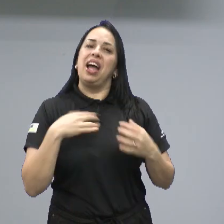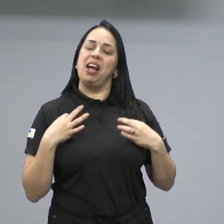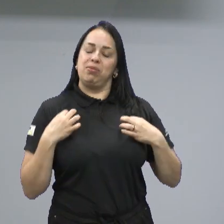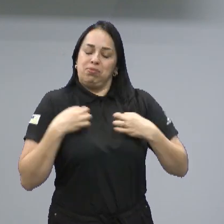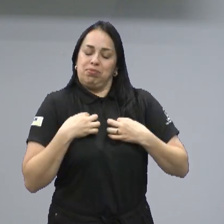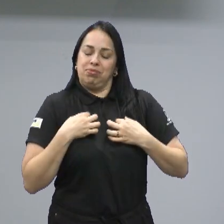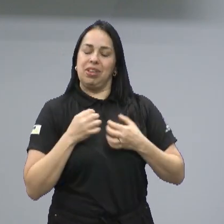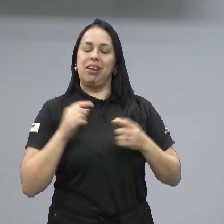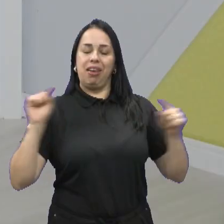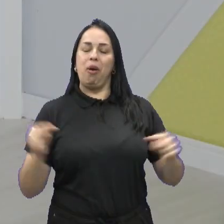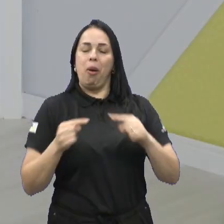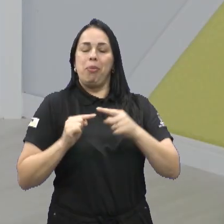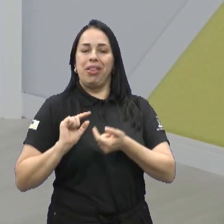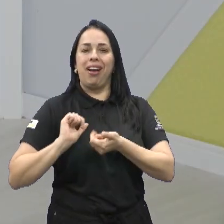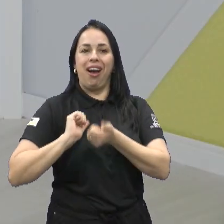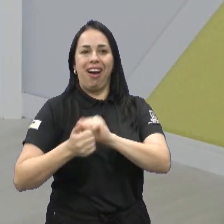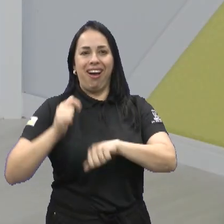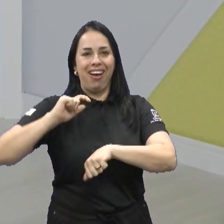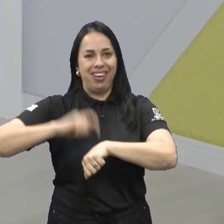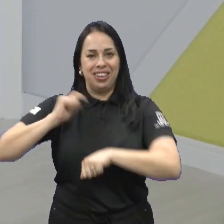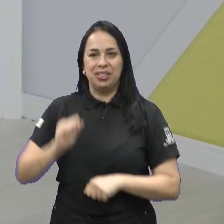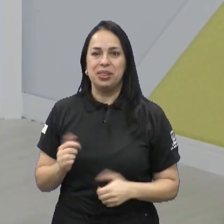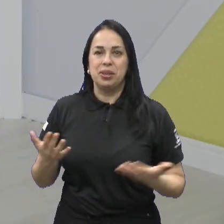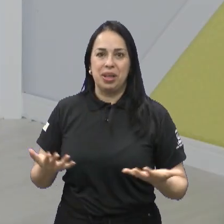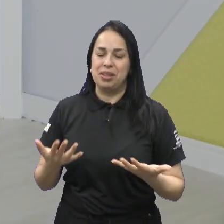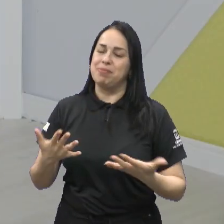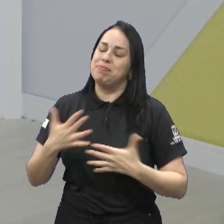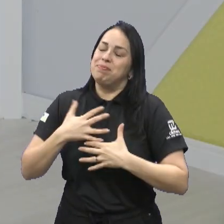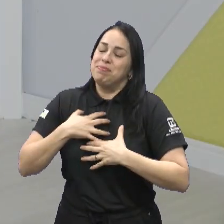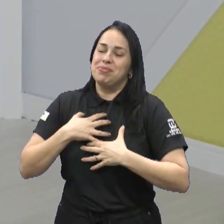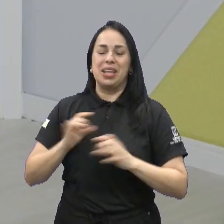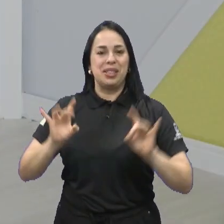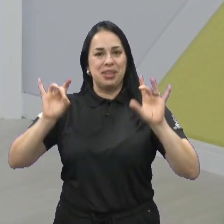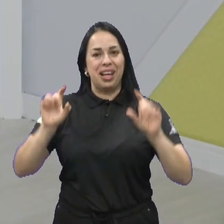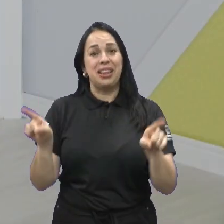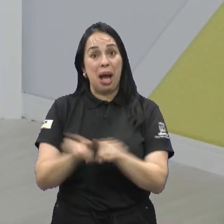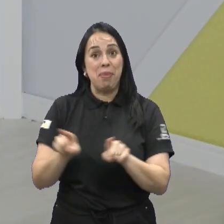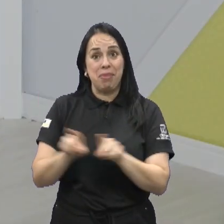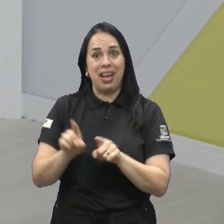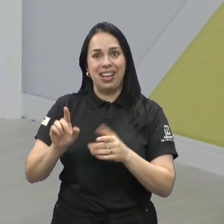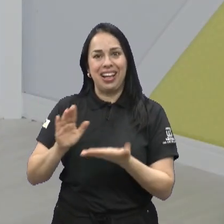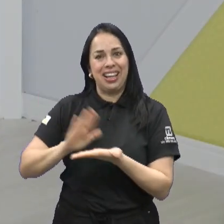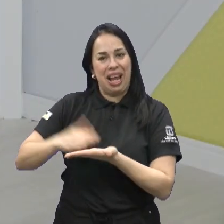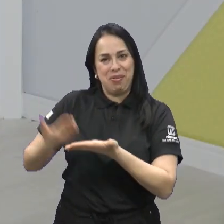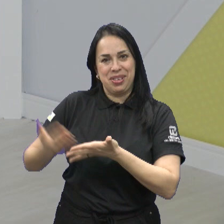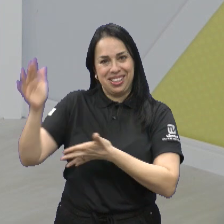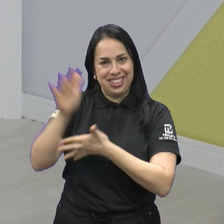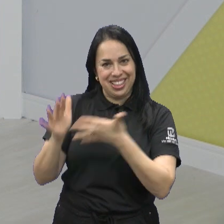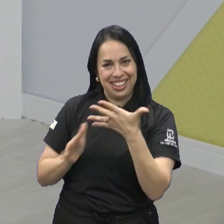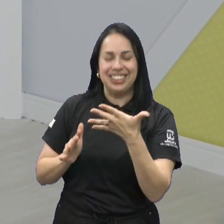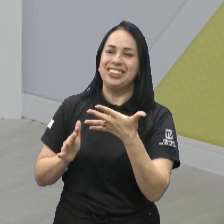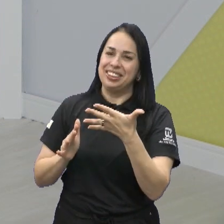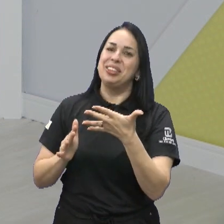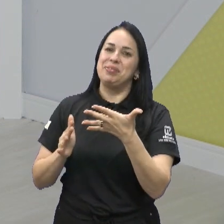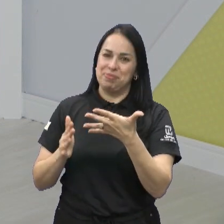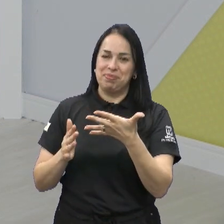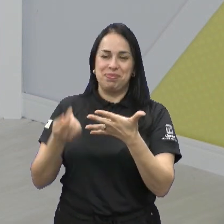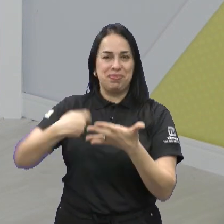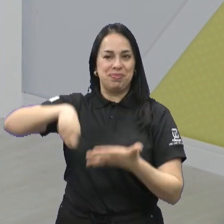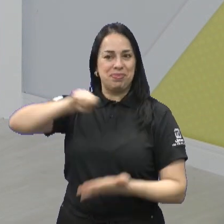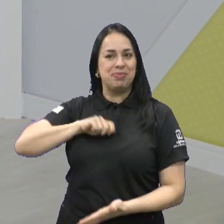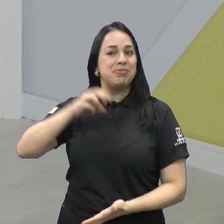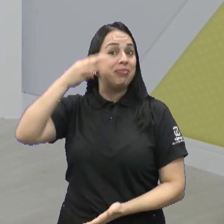Hora do Esporte merece. Muito bem. Fico lisonjeado. E aqui com a gente também a nossa intérprete de Libras, a